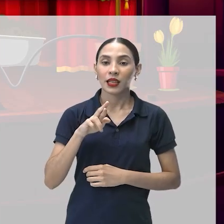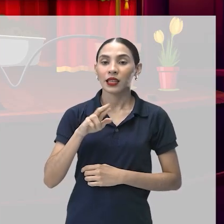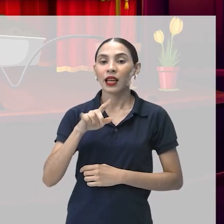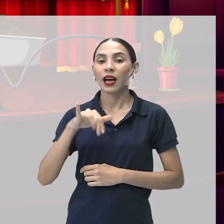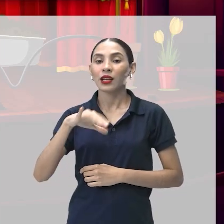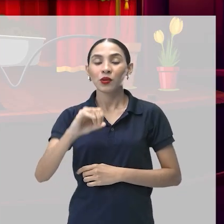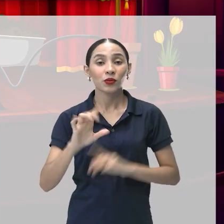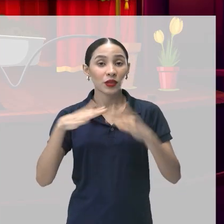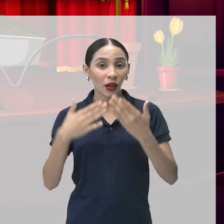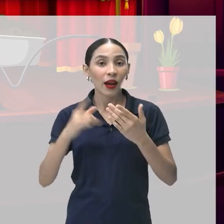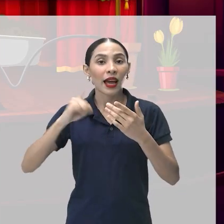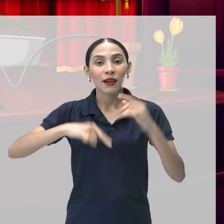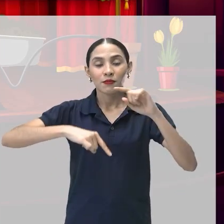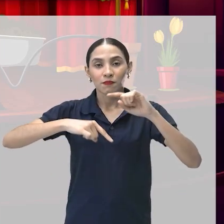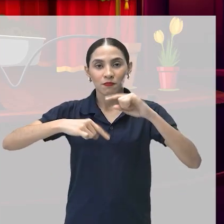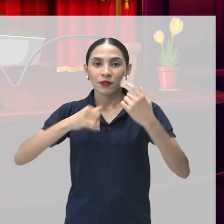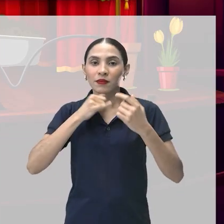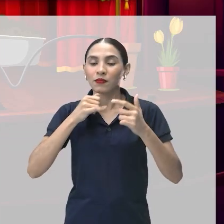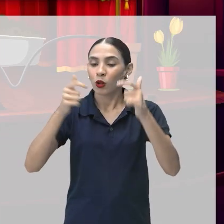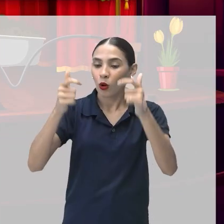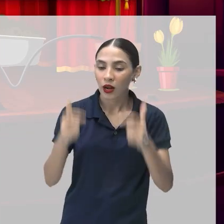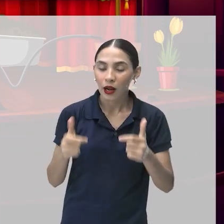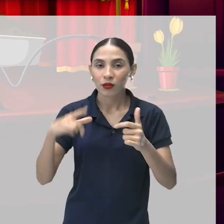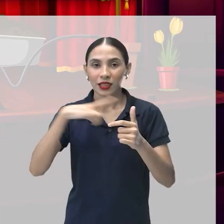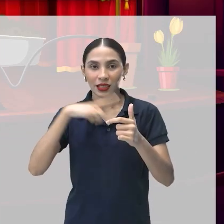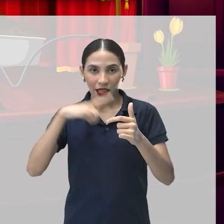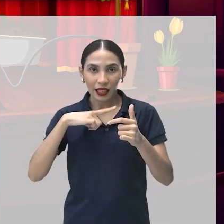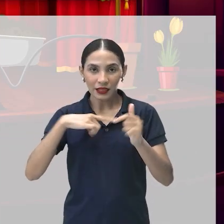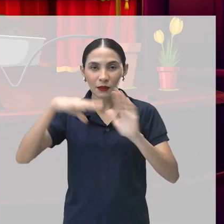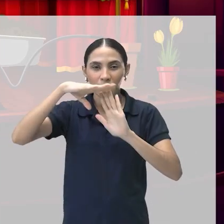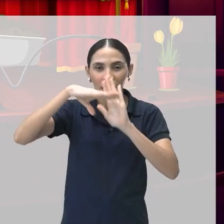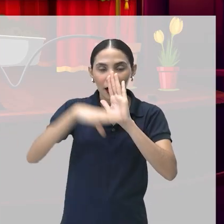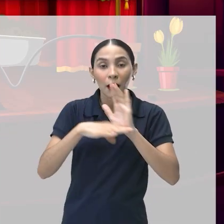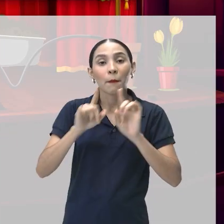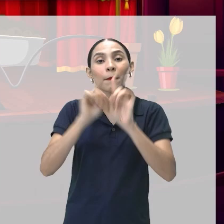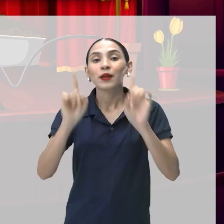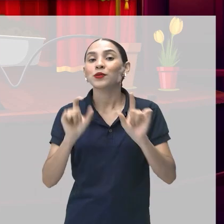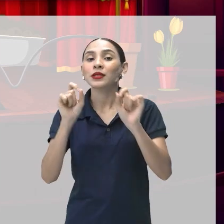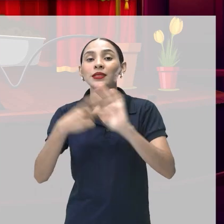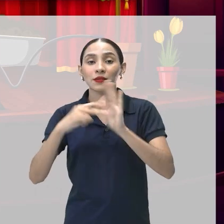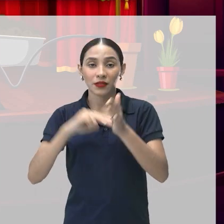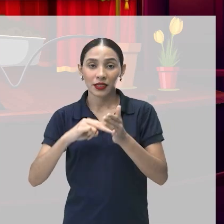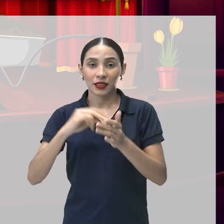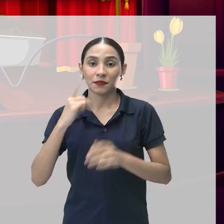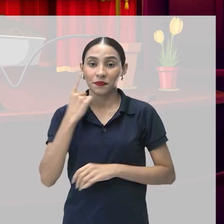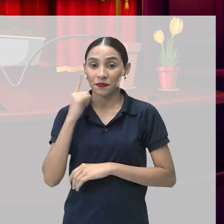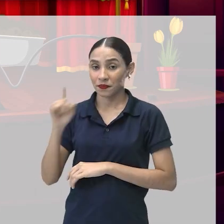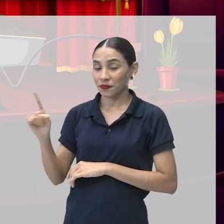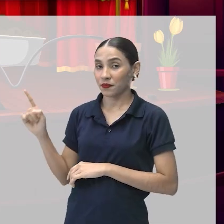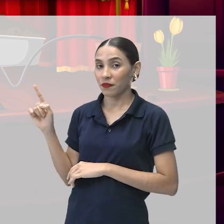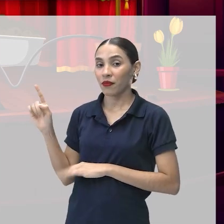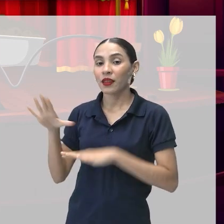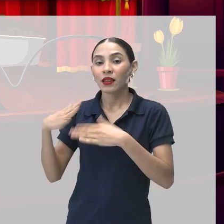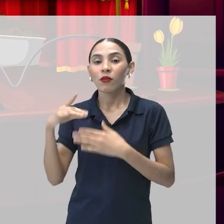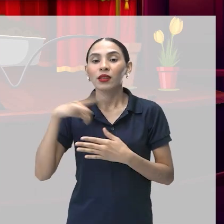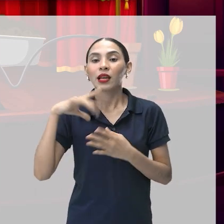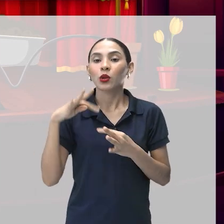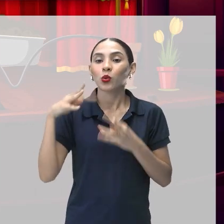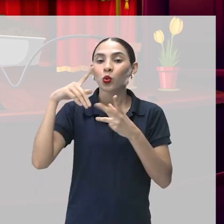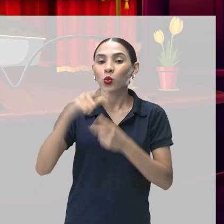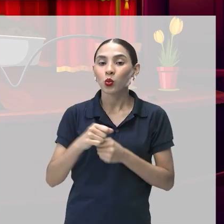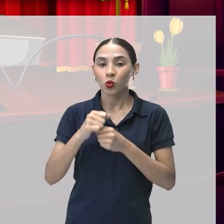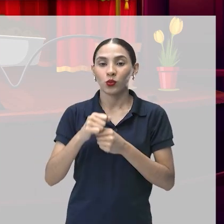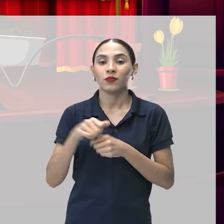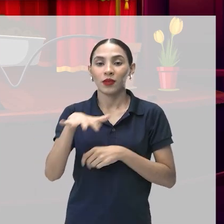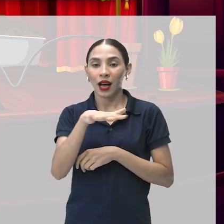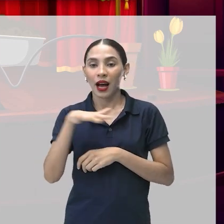é? Que compõe, são elementos que compõem. E aí falamos o que sobre o cenário? O cenário envolve tudo que compõe